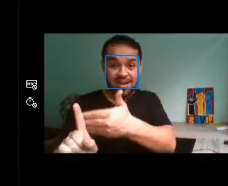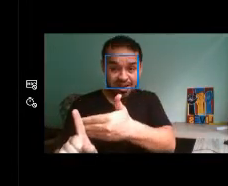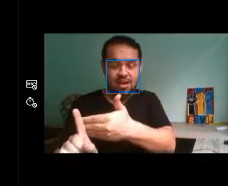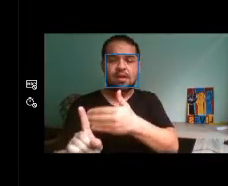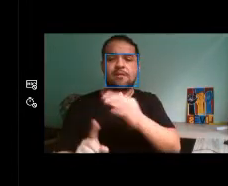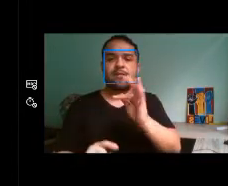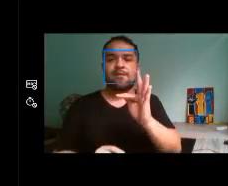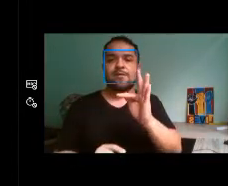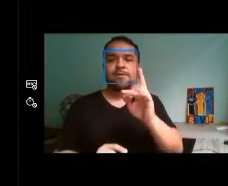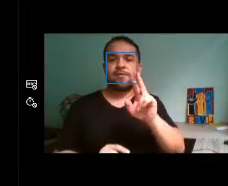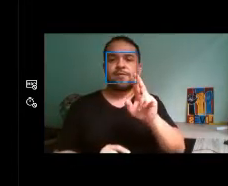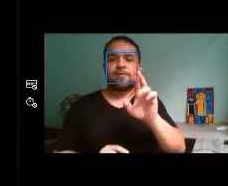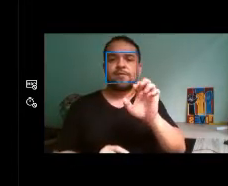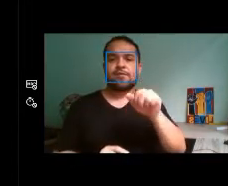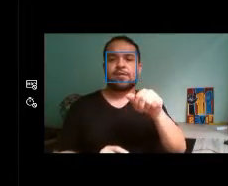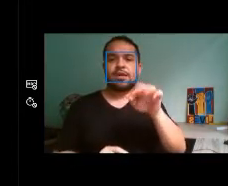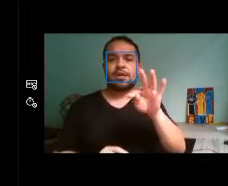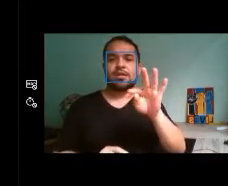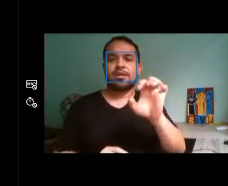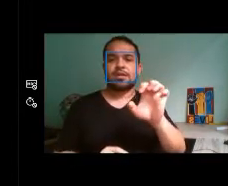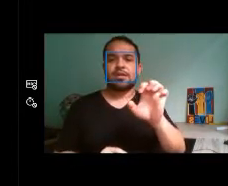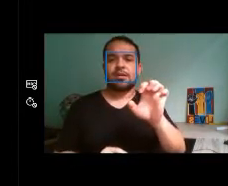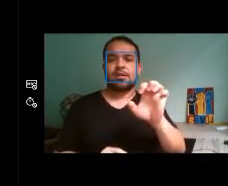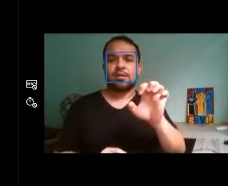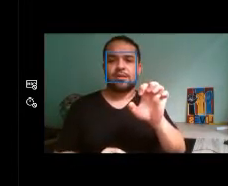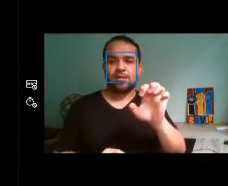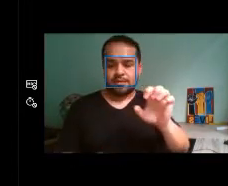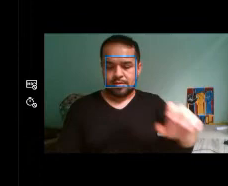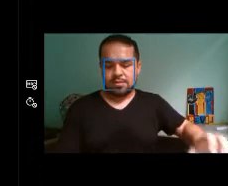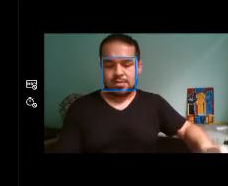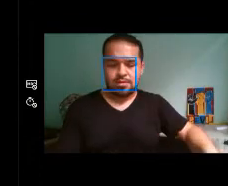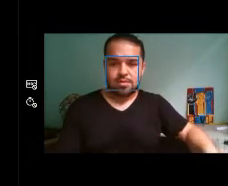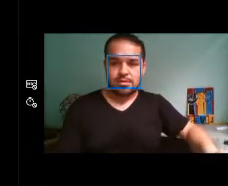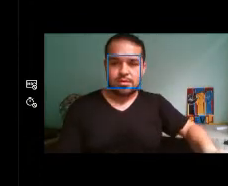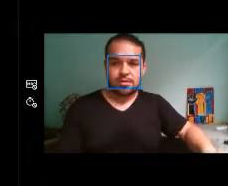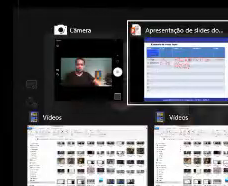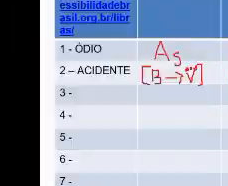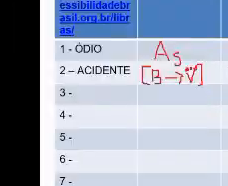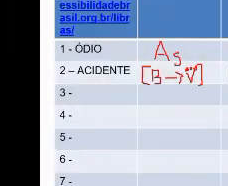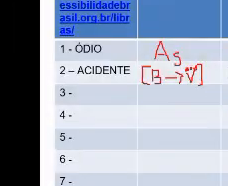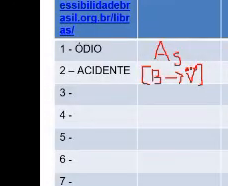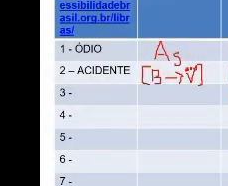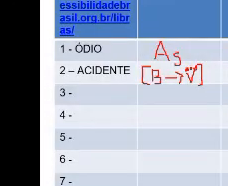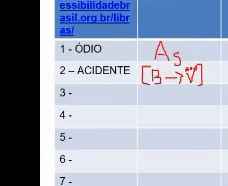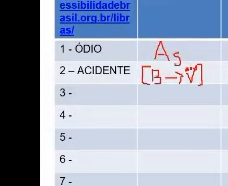Veja, como está transcrito aí, eu posso entender que está tocando aqui.